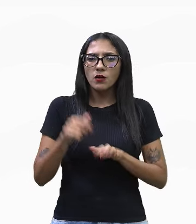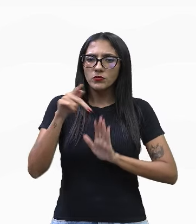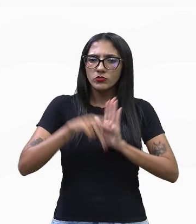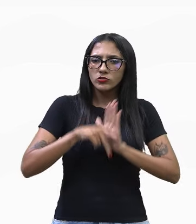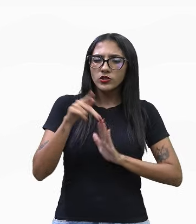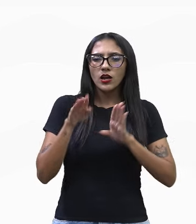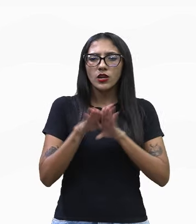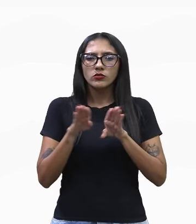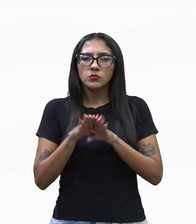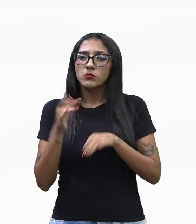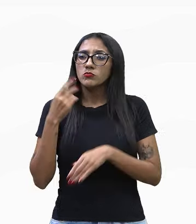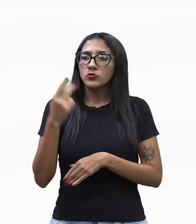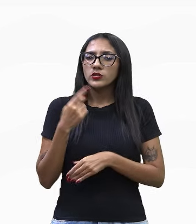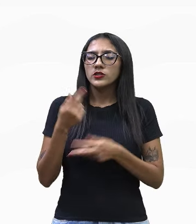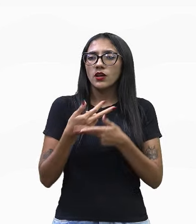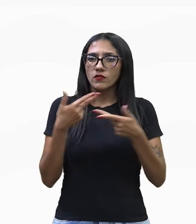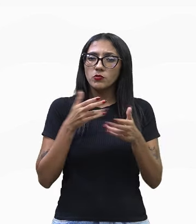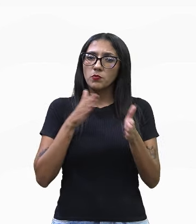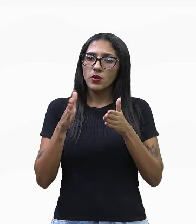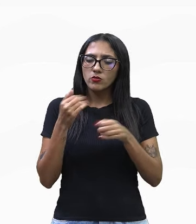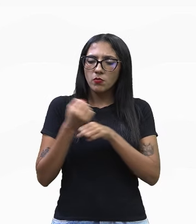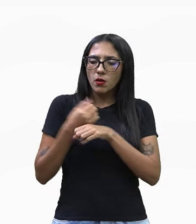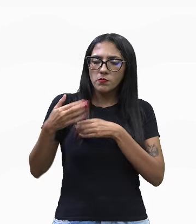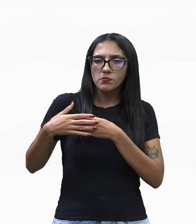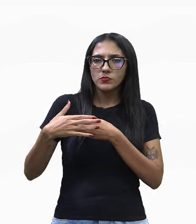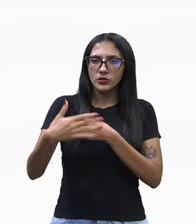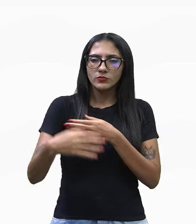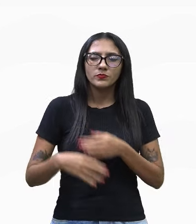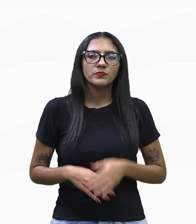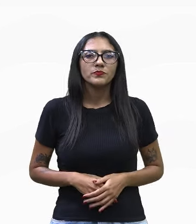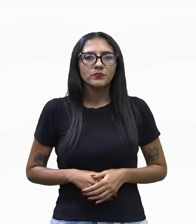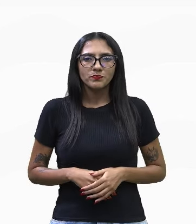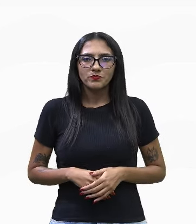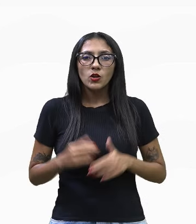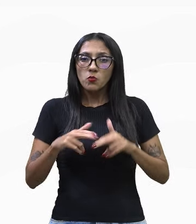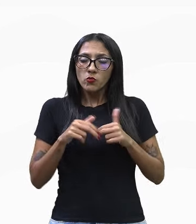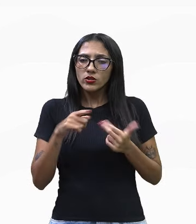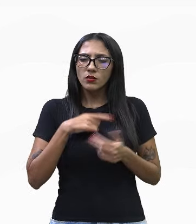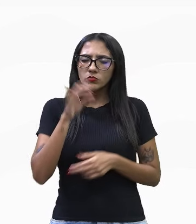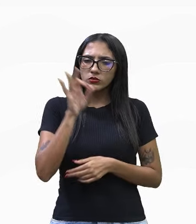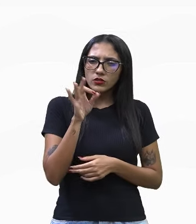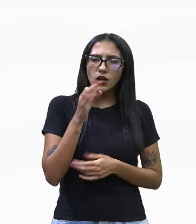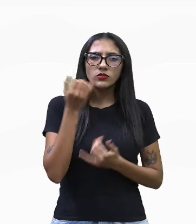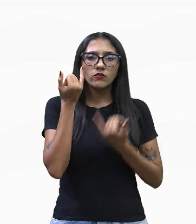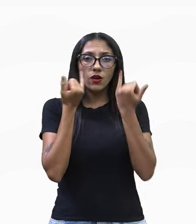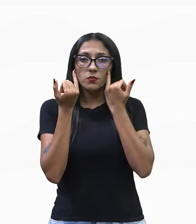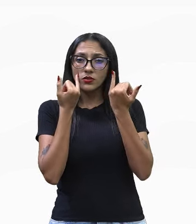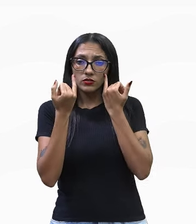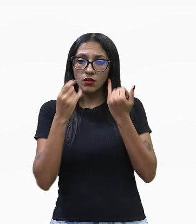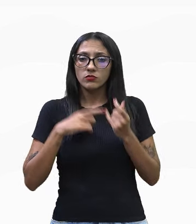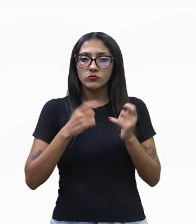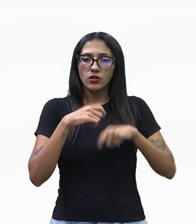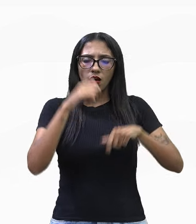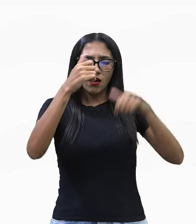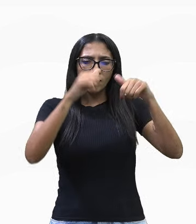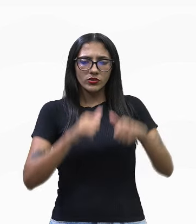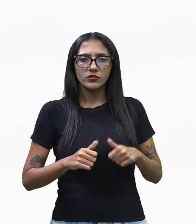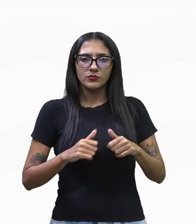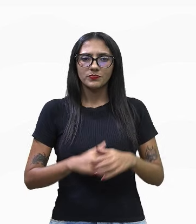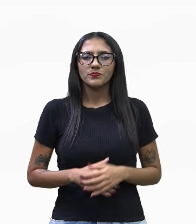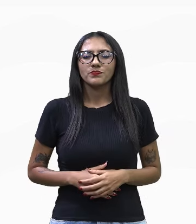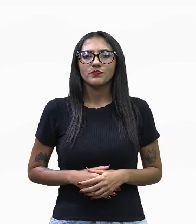longo do tempo então esses índices socioeconômicos né eles servem de parâmetro aí também olha para monitoramento e avaliação mas tem